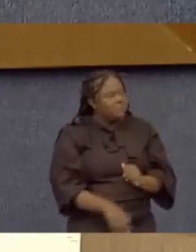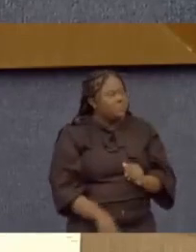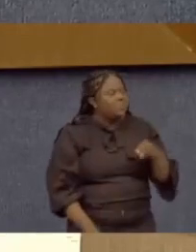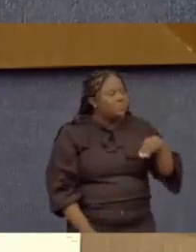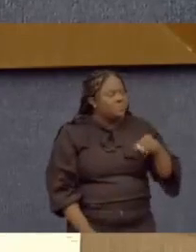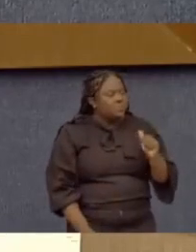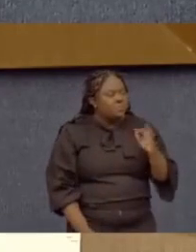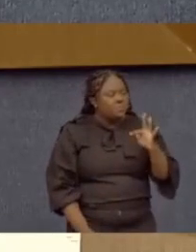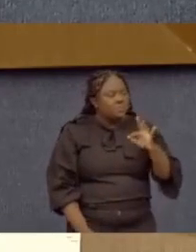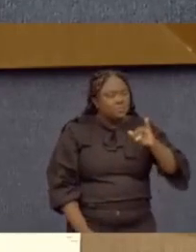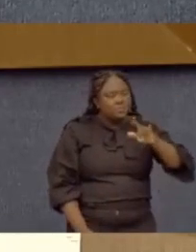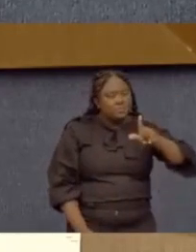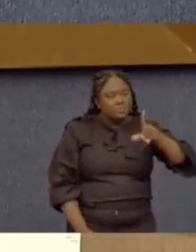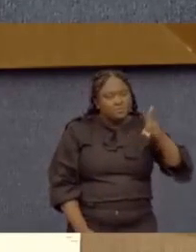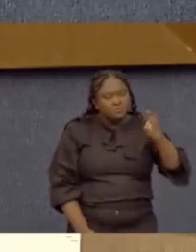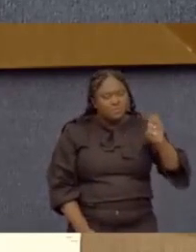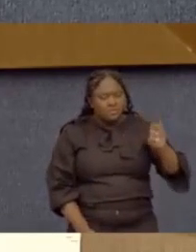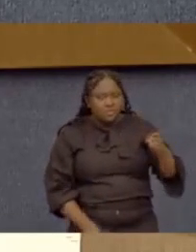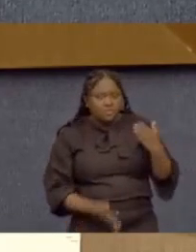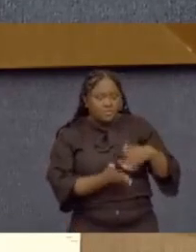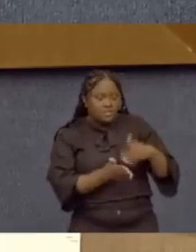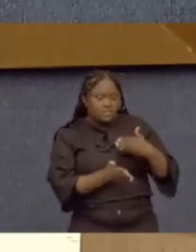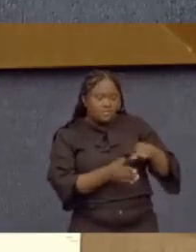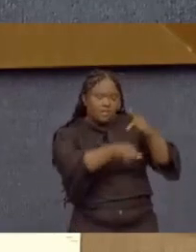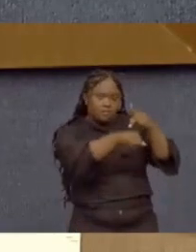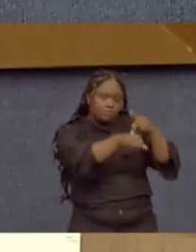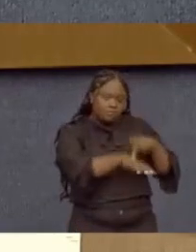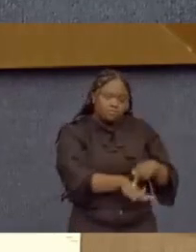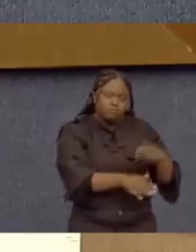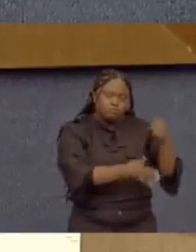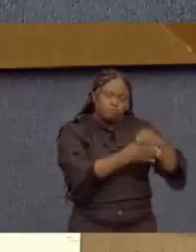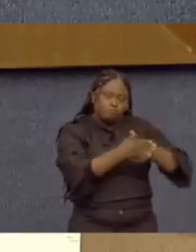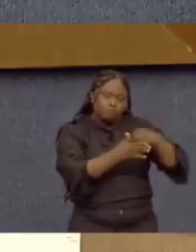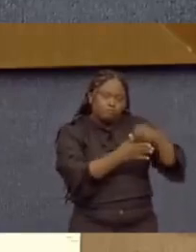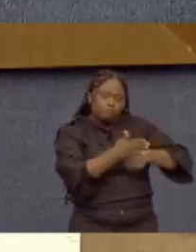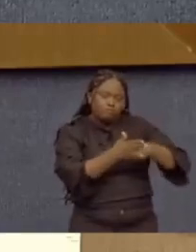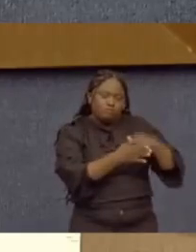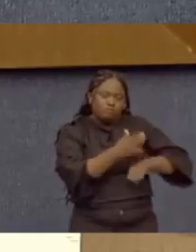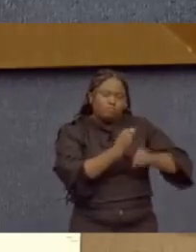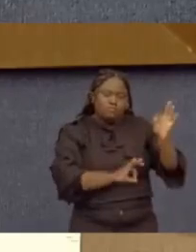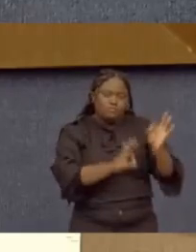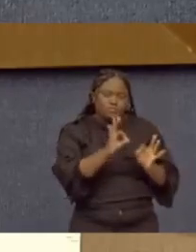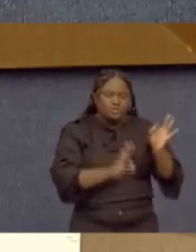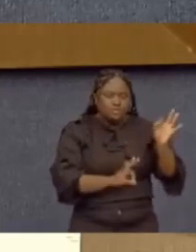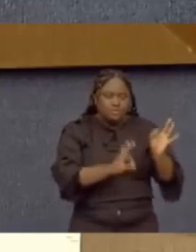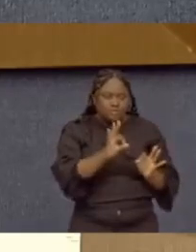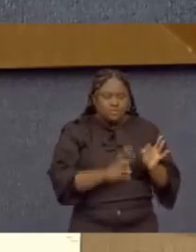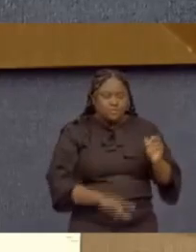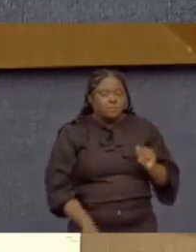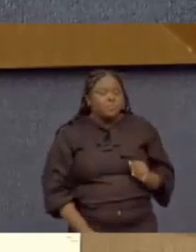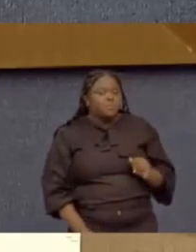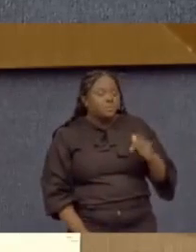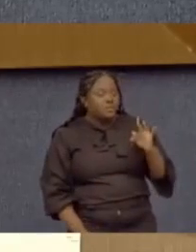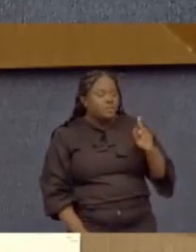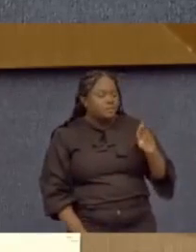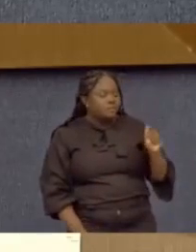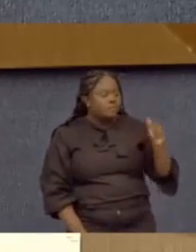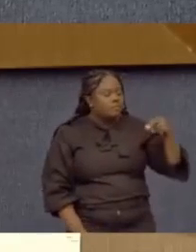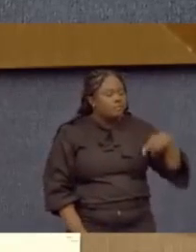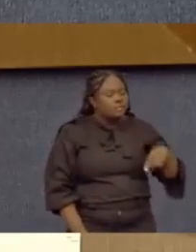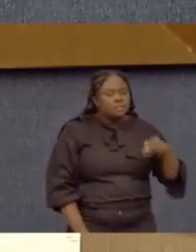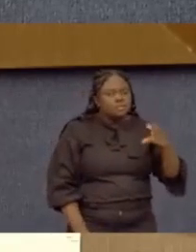Matilde, nossa secretária paroquial, linha de frente em tantas lutas, em tantos planejamentos. Franceline,